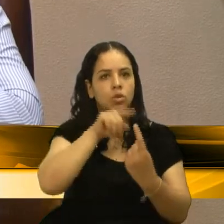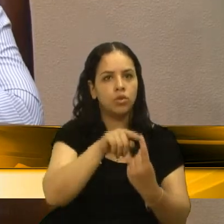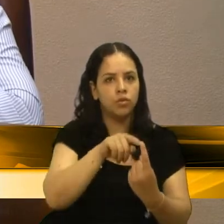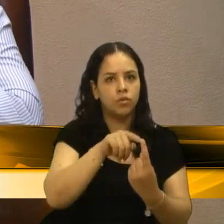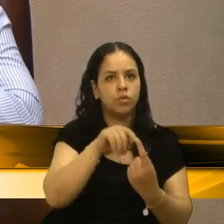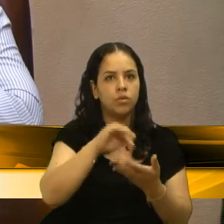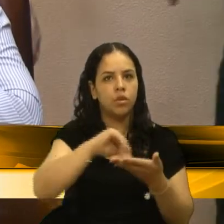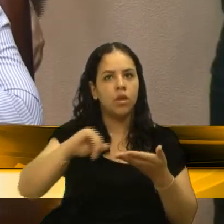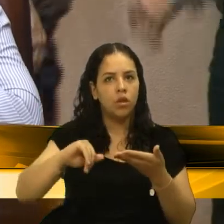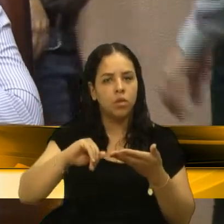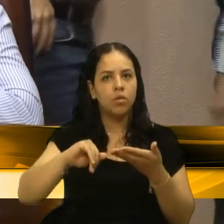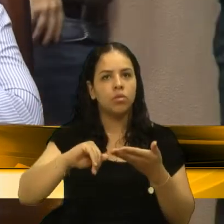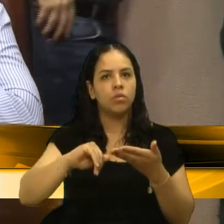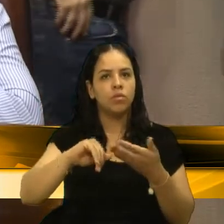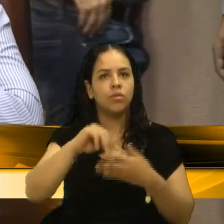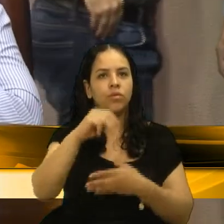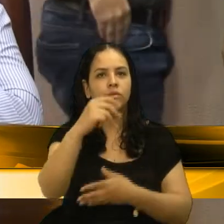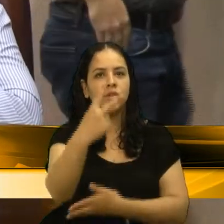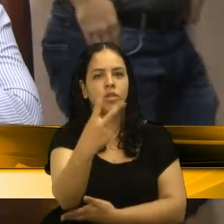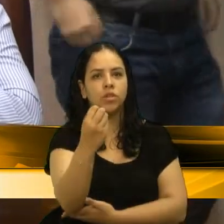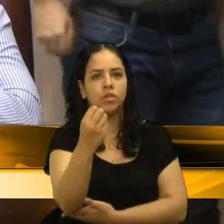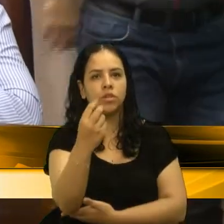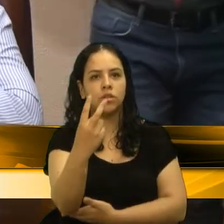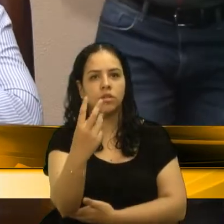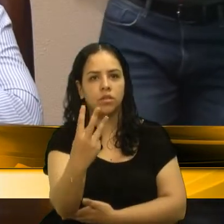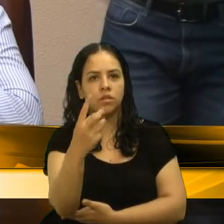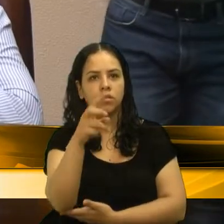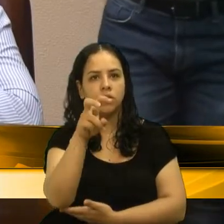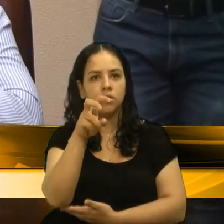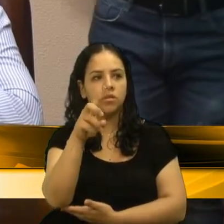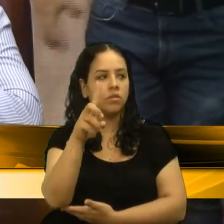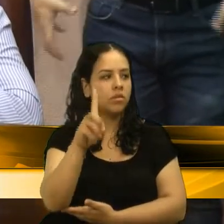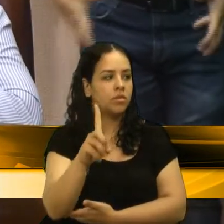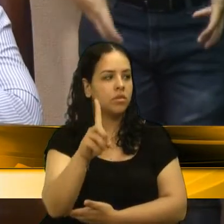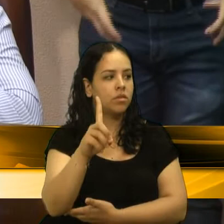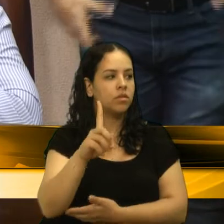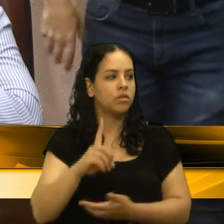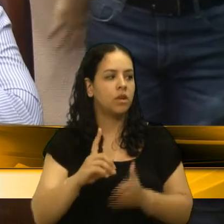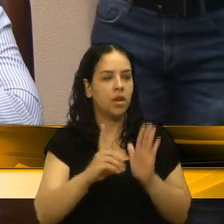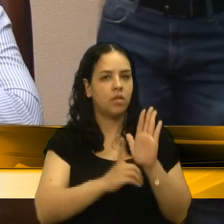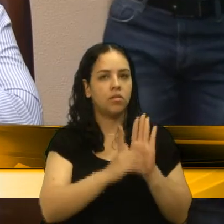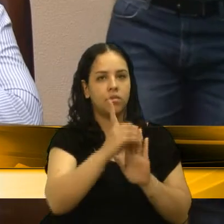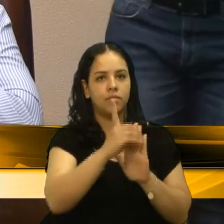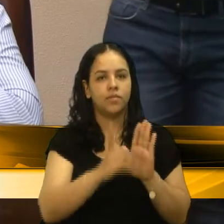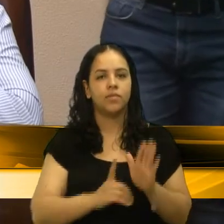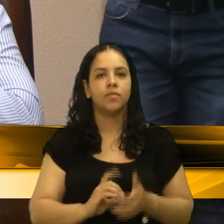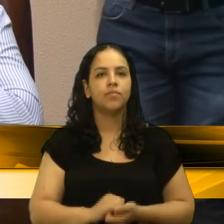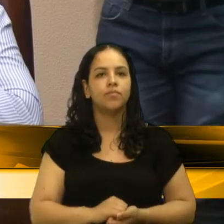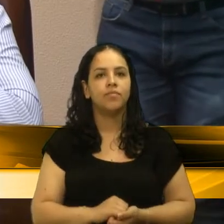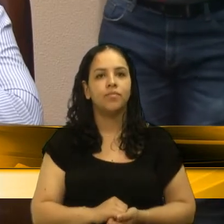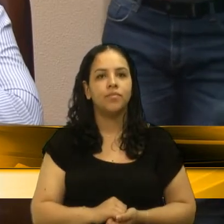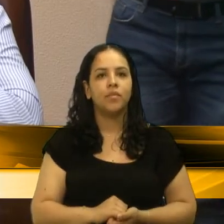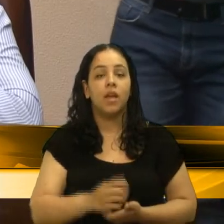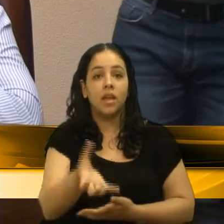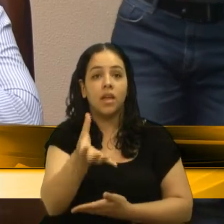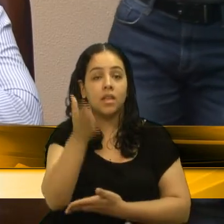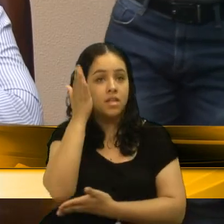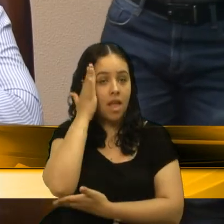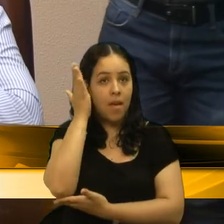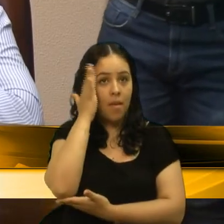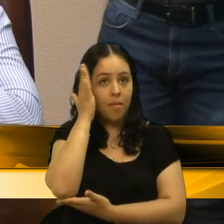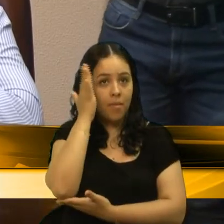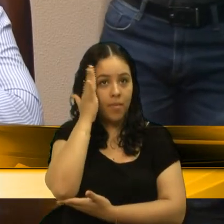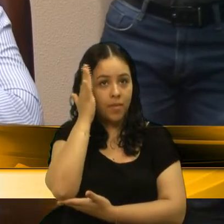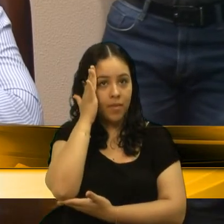Decreto 20.361, assim como a senhora deliberou durante a correspondência ali, que foi visto, eu gostaria de saber se houve alguma resposta,